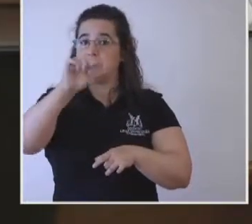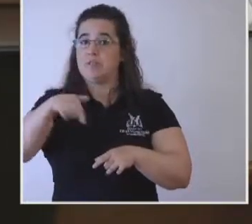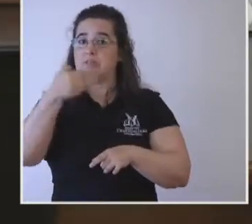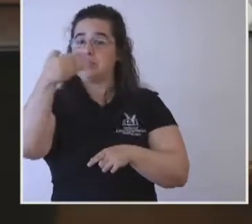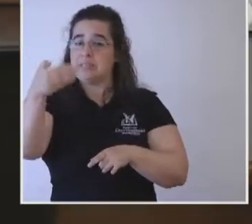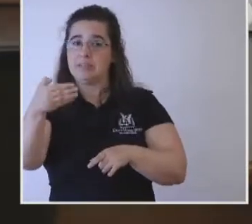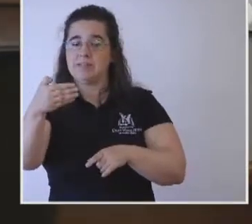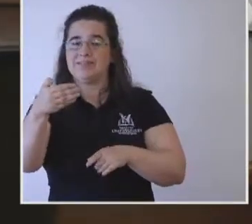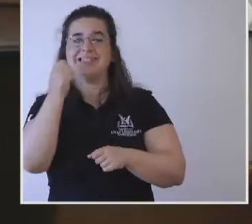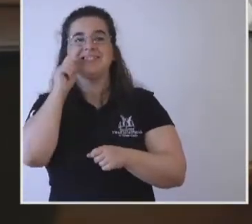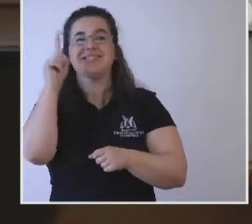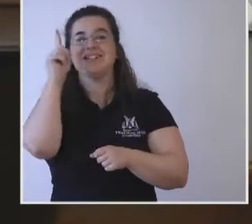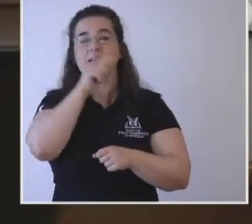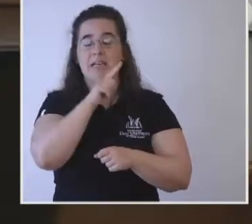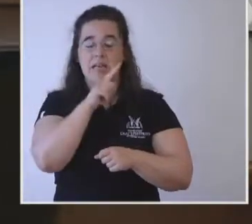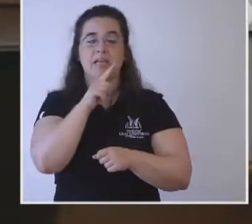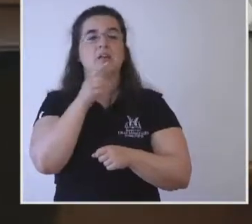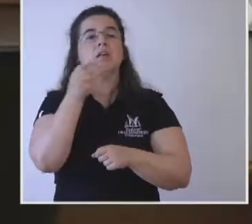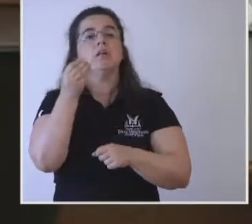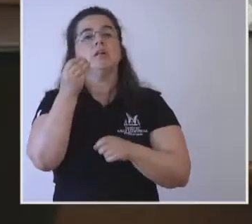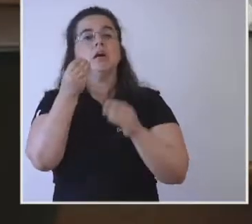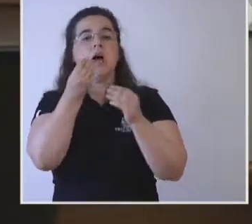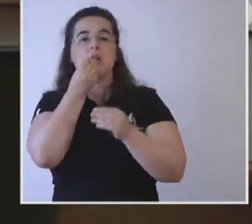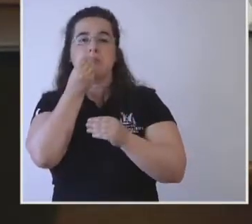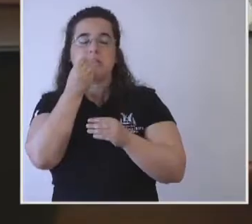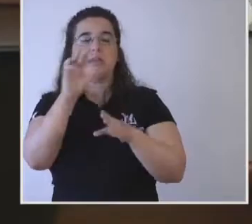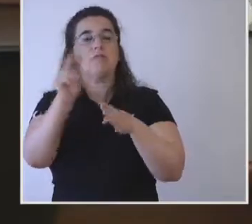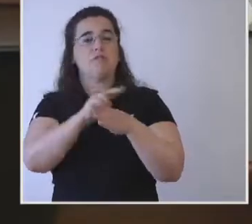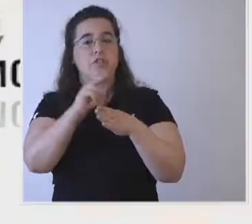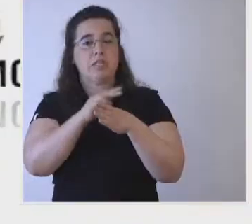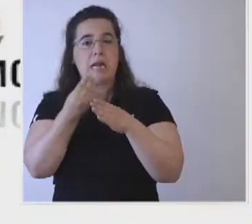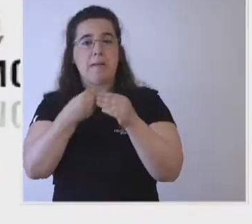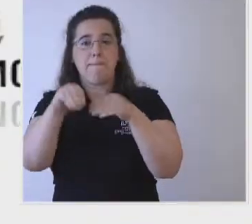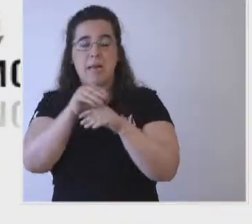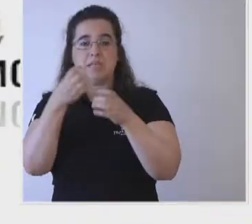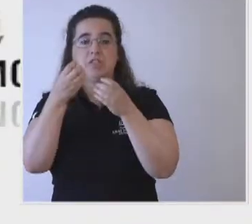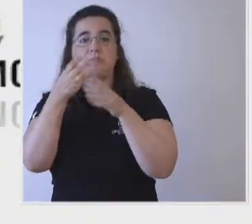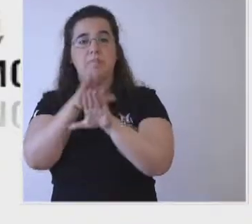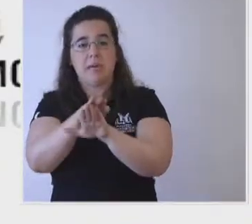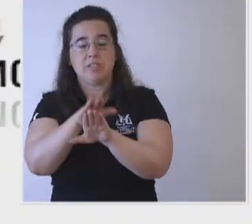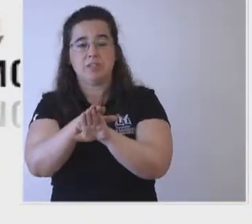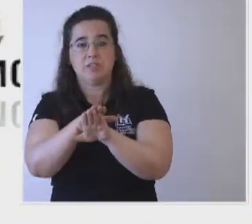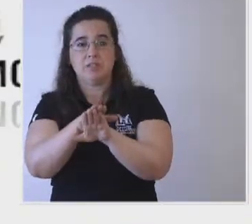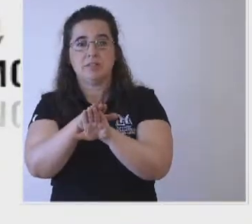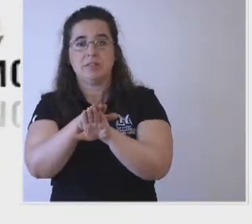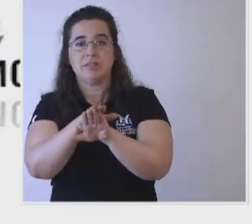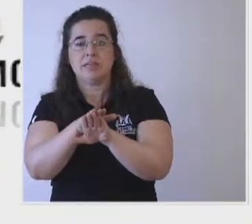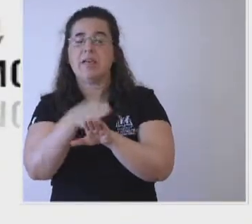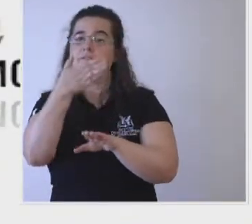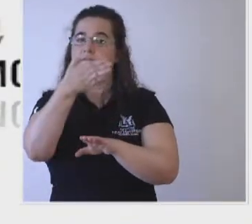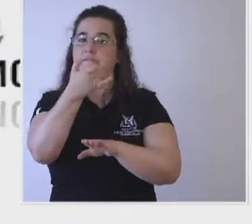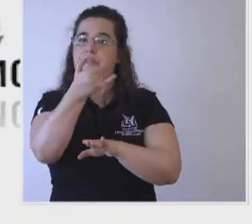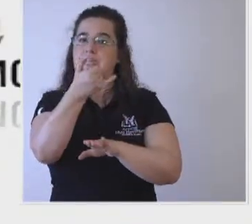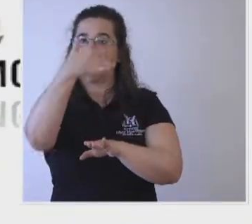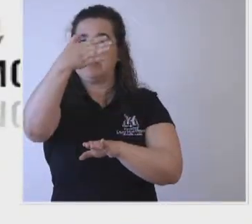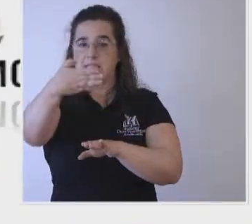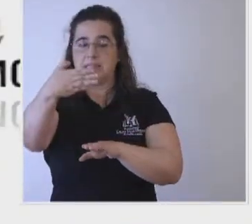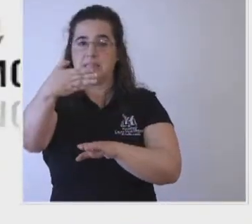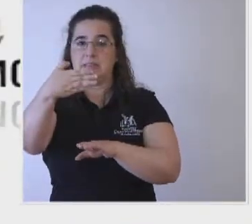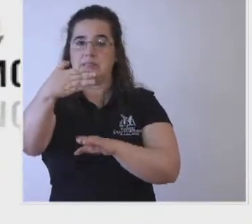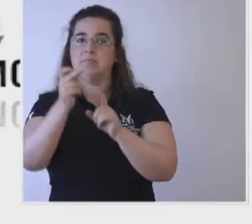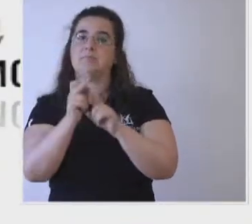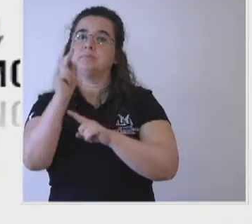Os pesco-vegetarianos estão claramente com excesso de peso. Os semi-vegetarianos, aqueles que comem pouca carne, mas comem, estão